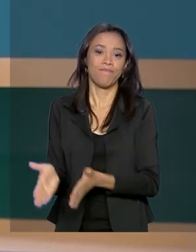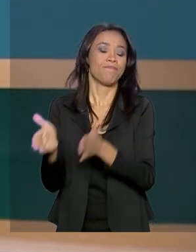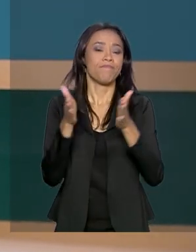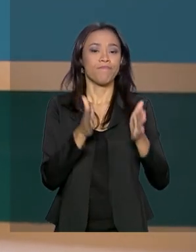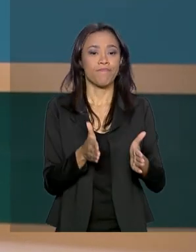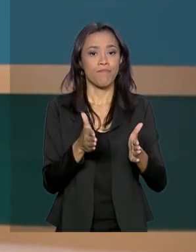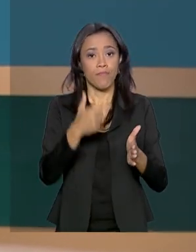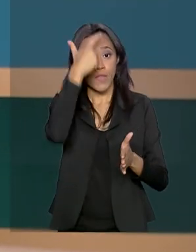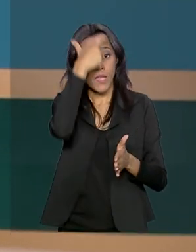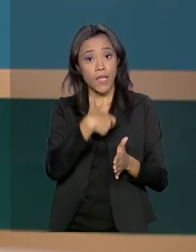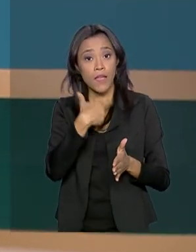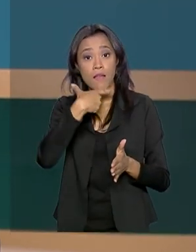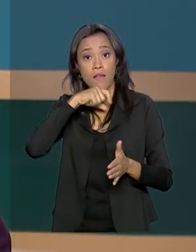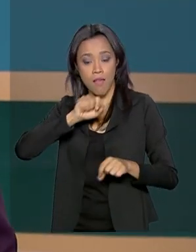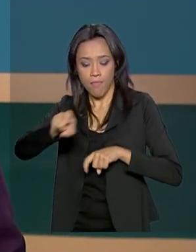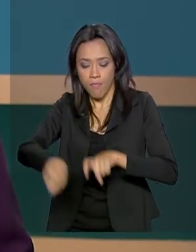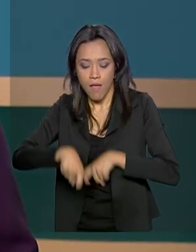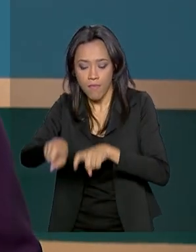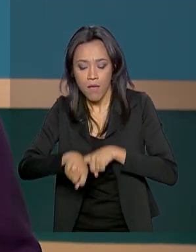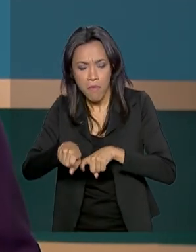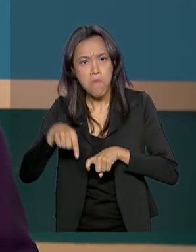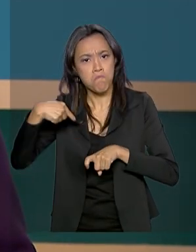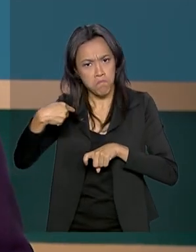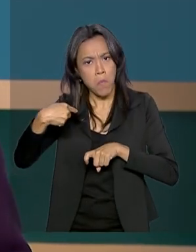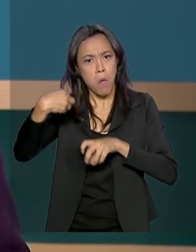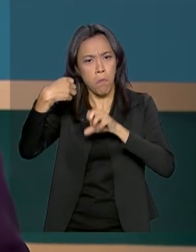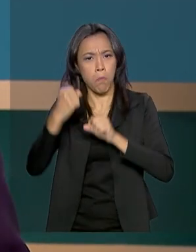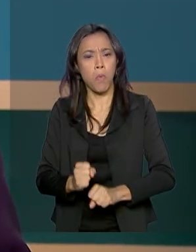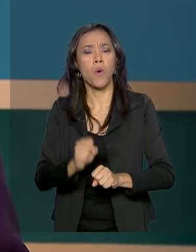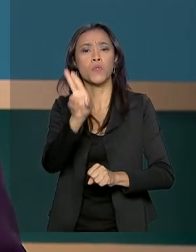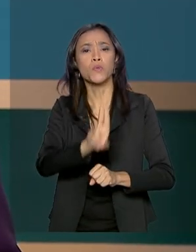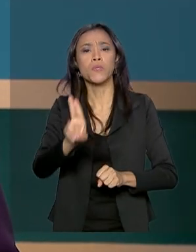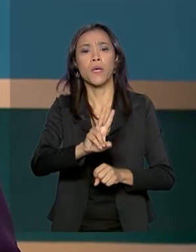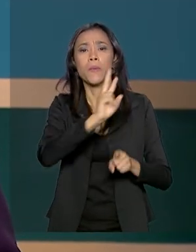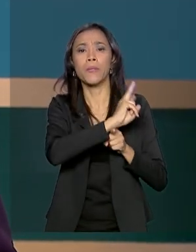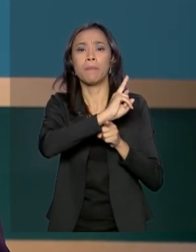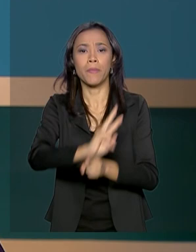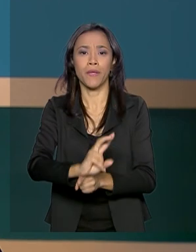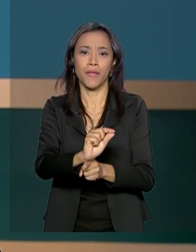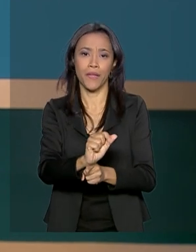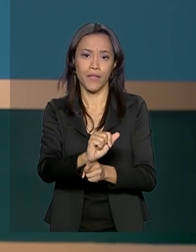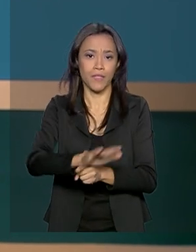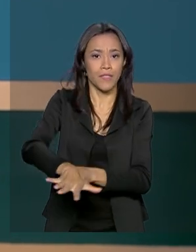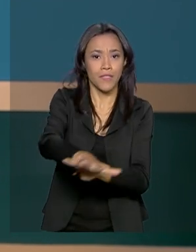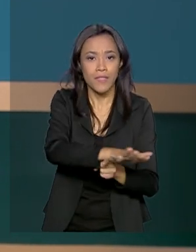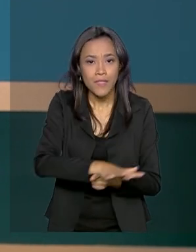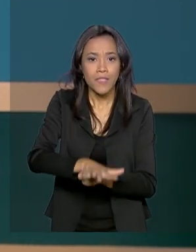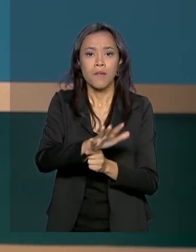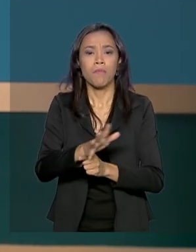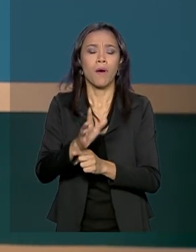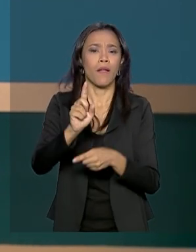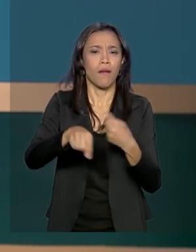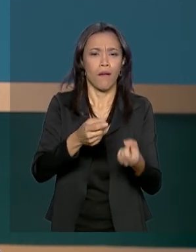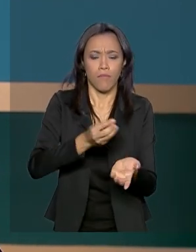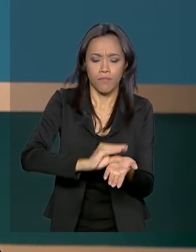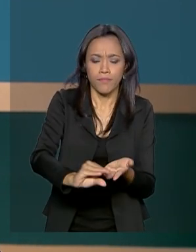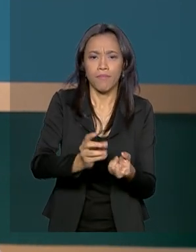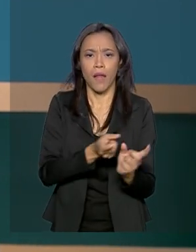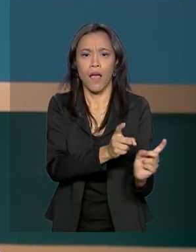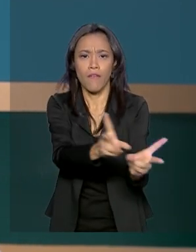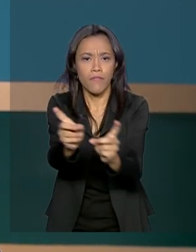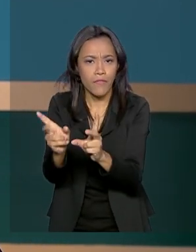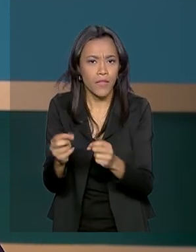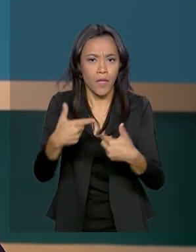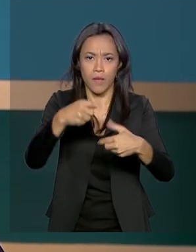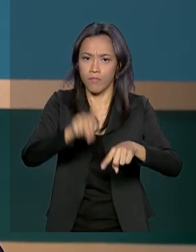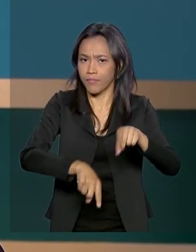os agricultores ainda podem utilizar o crédito rural para financiar a produção e comercialização de produtos